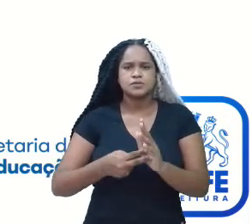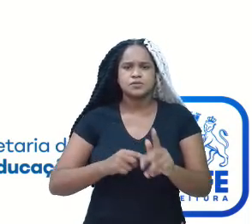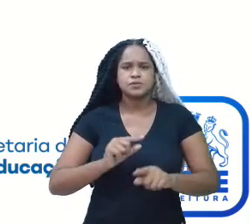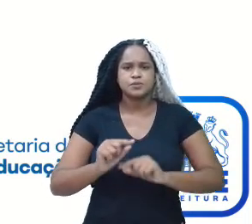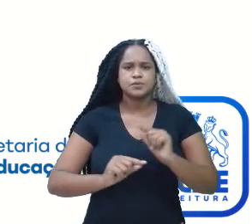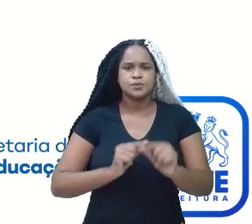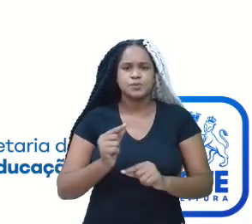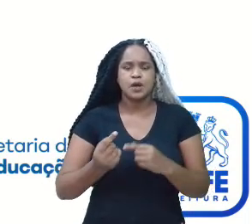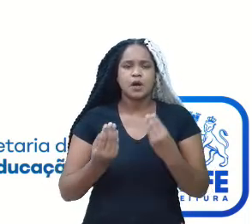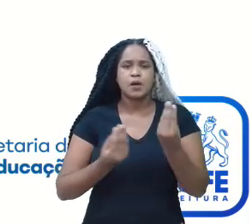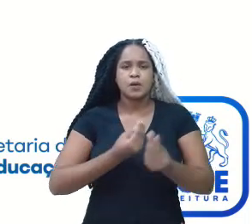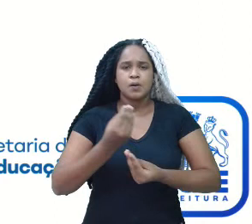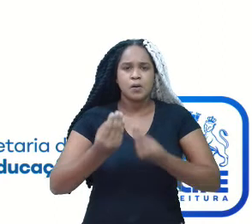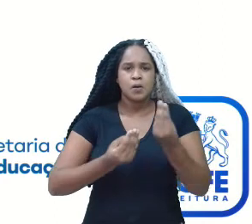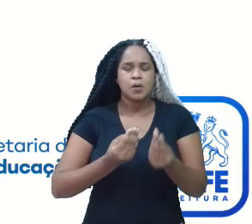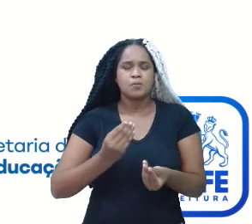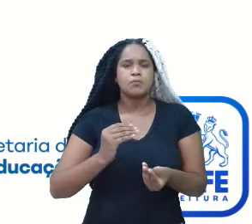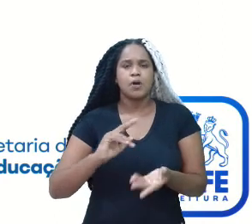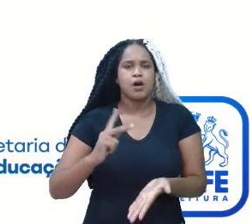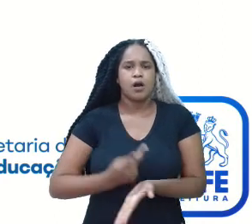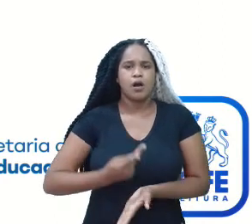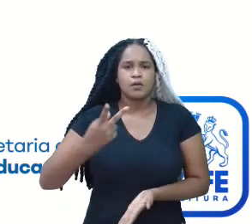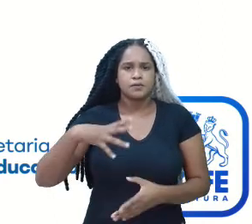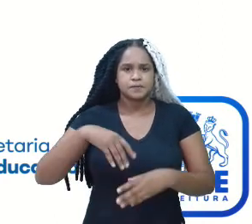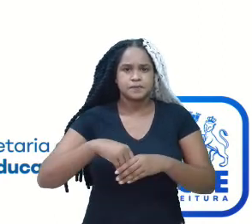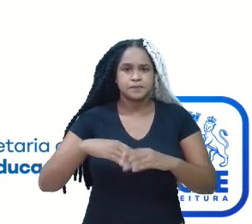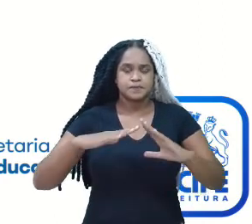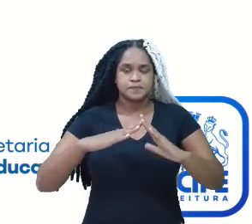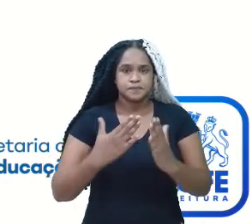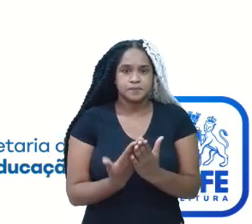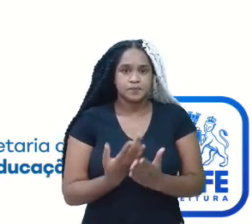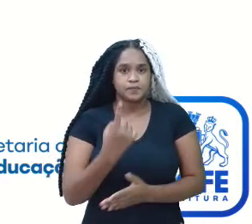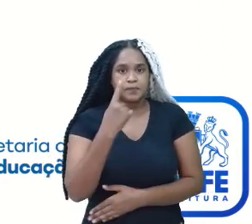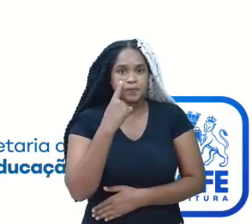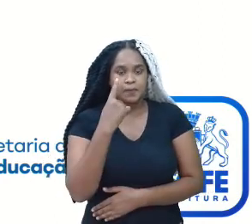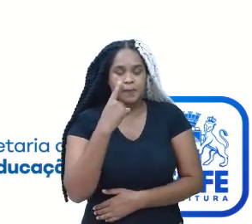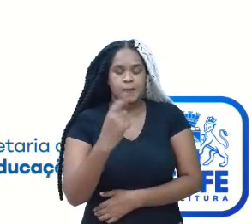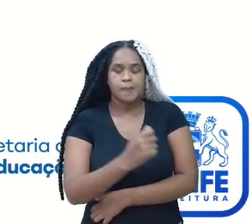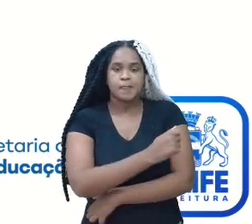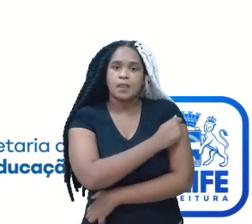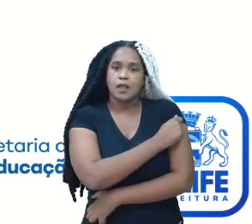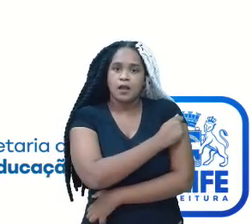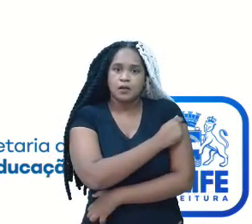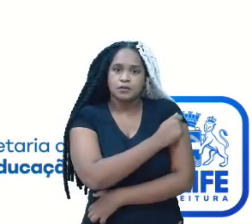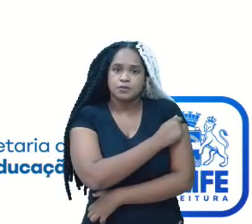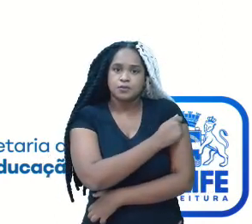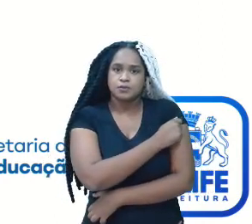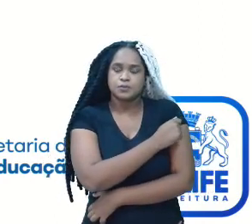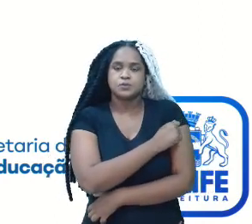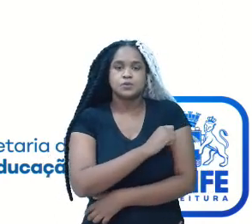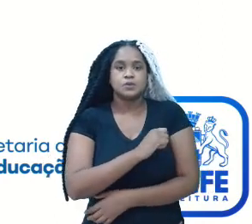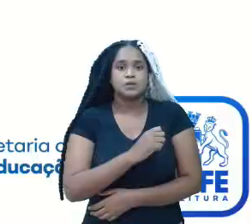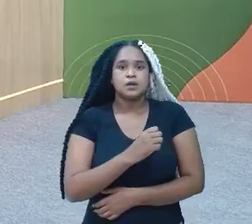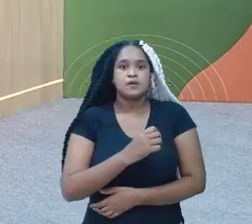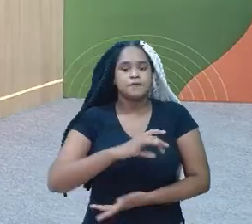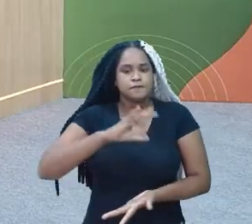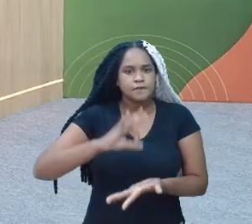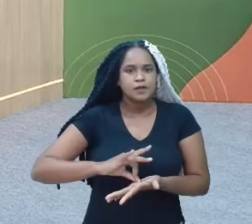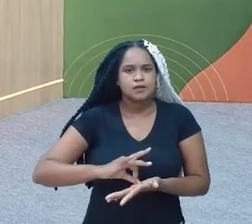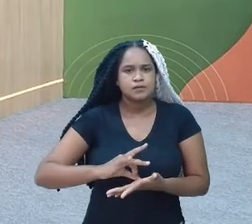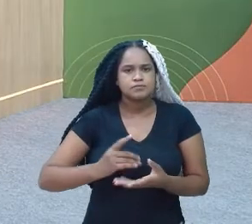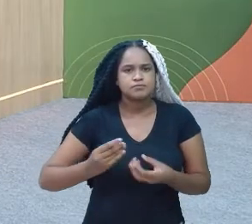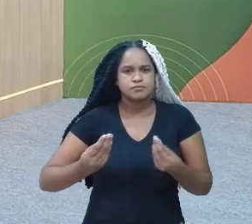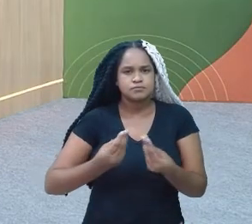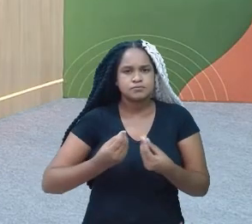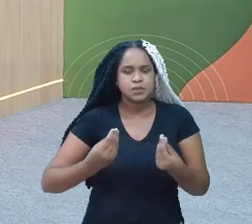Como pode acontecer essa sensibilização? Então, os estudantes, eles de fato, sendo sensíveis,